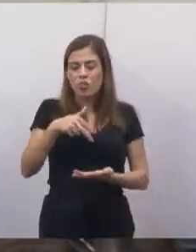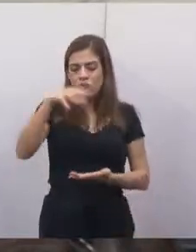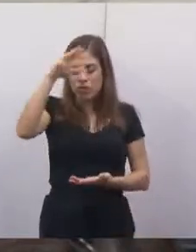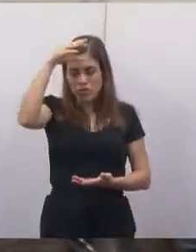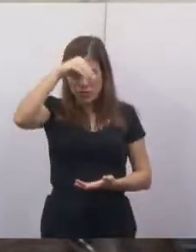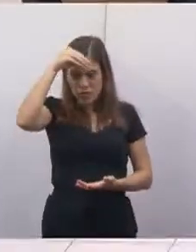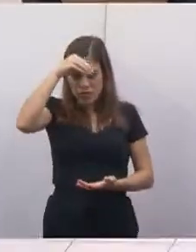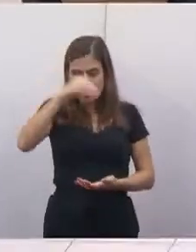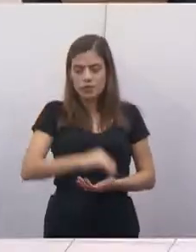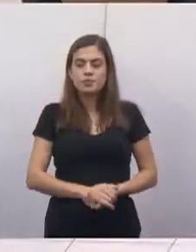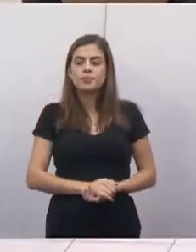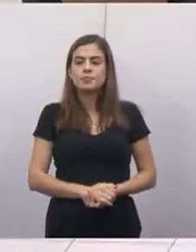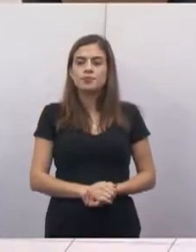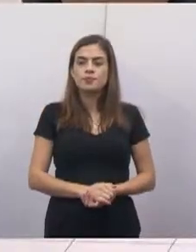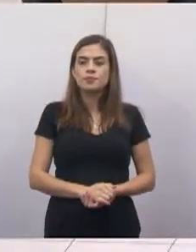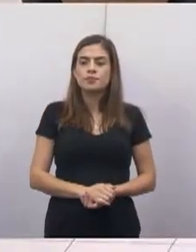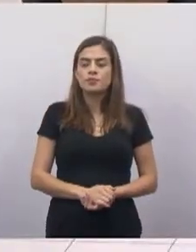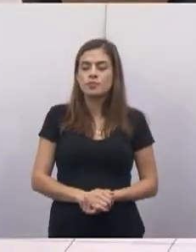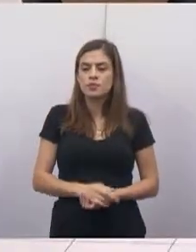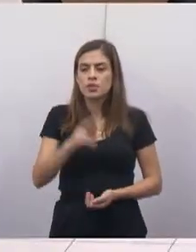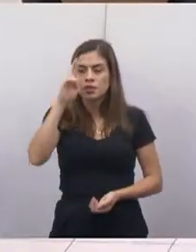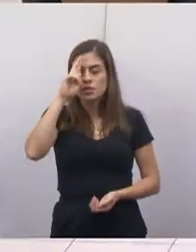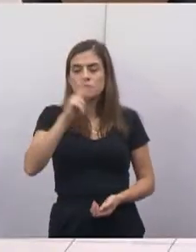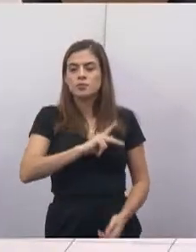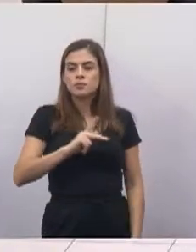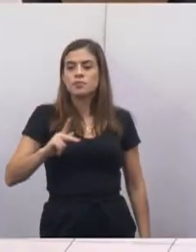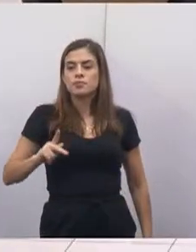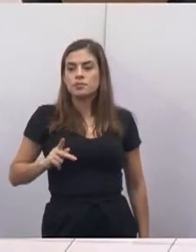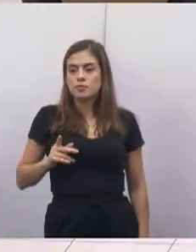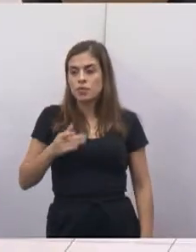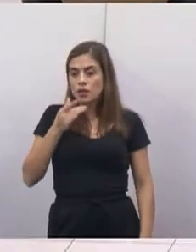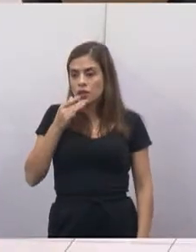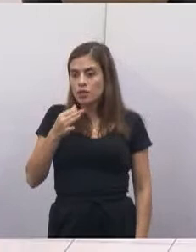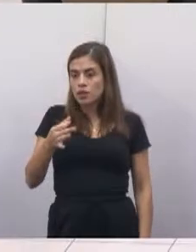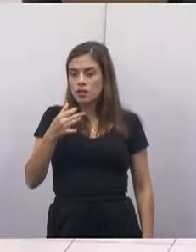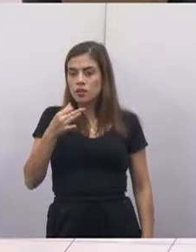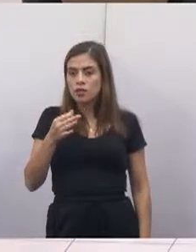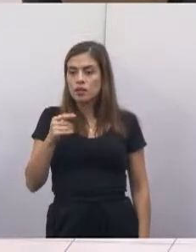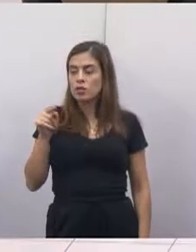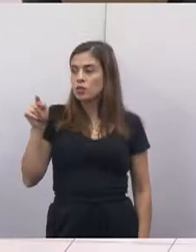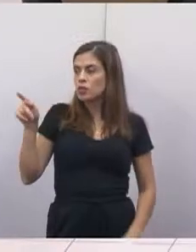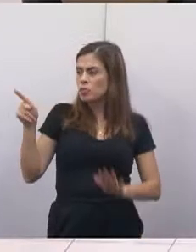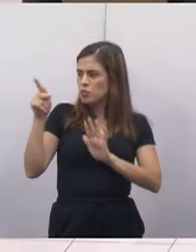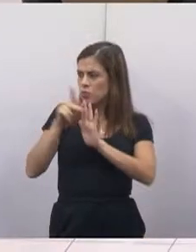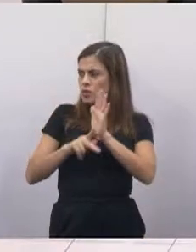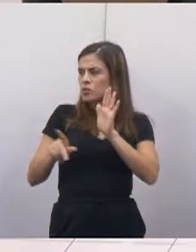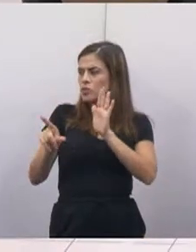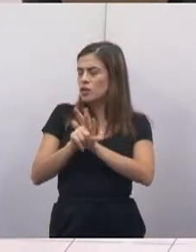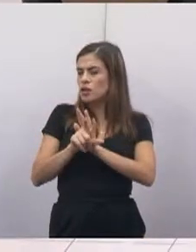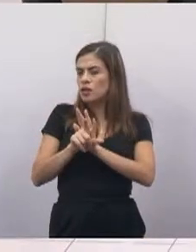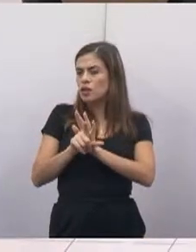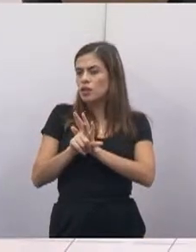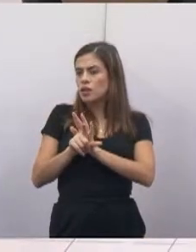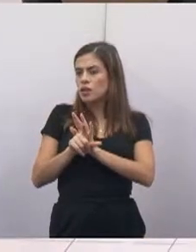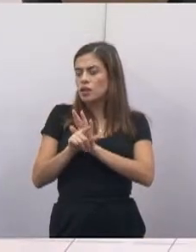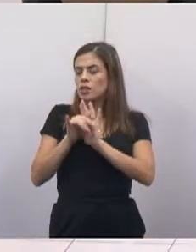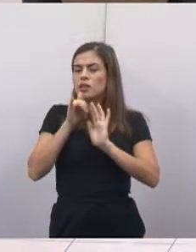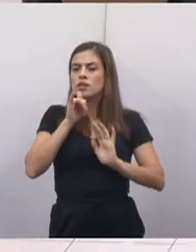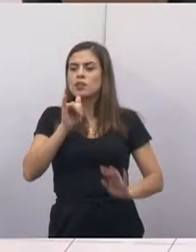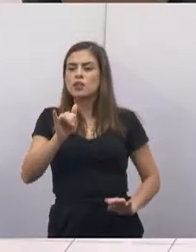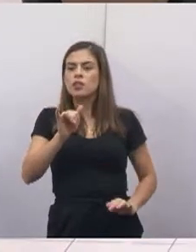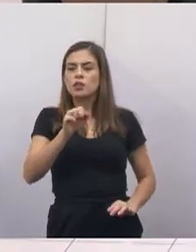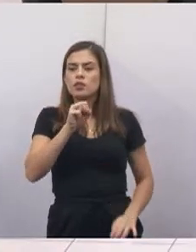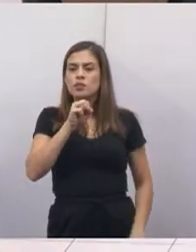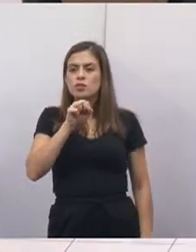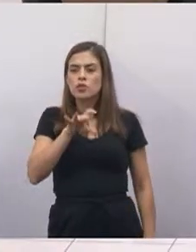Senhor presidente, eu quero comentar e dizer, Valmir, eu fico até espantado. O seu projeto de lei está dizendo que só